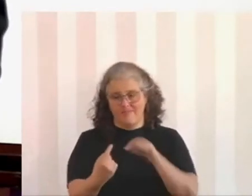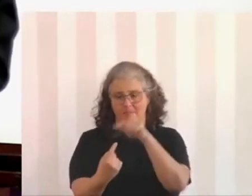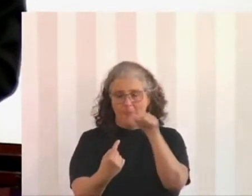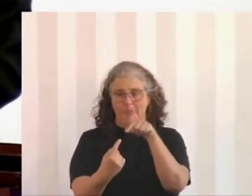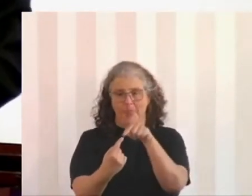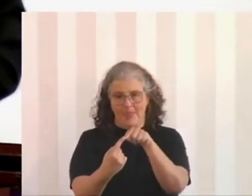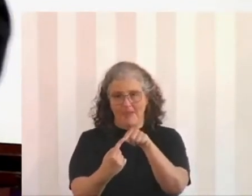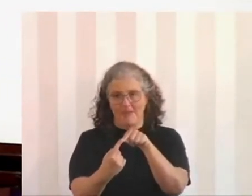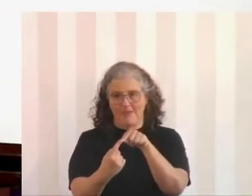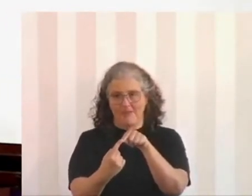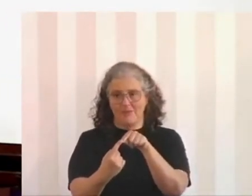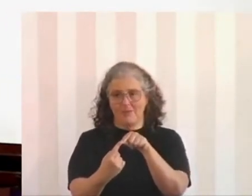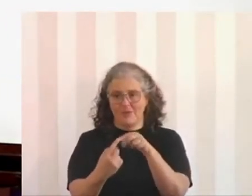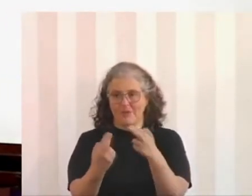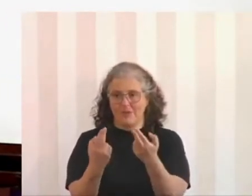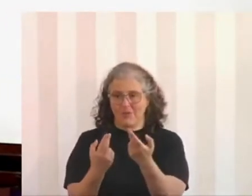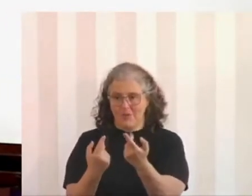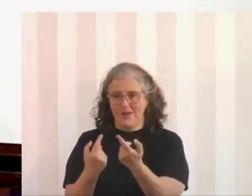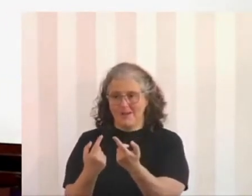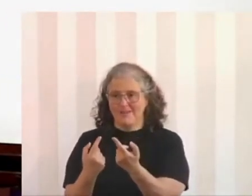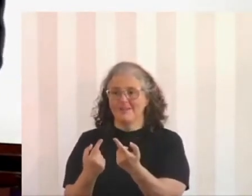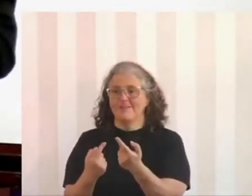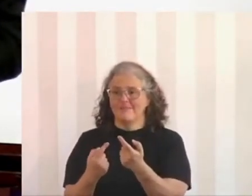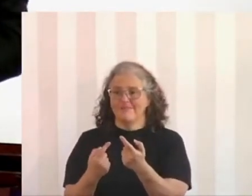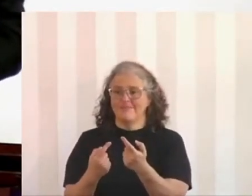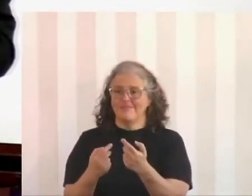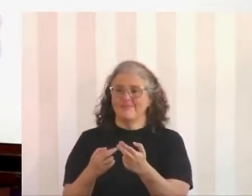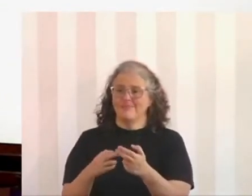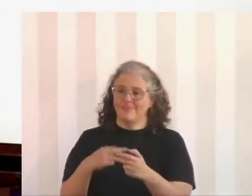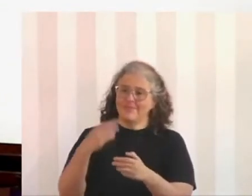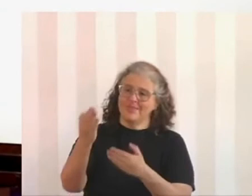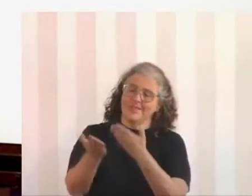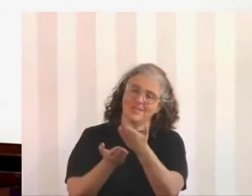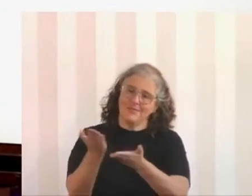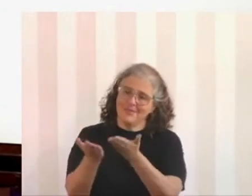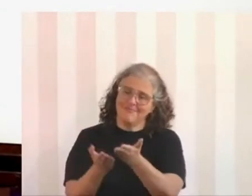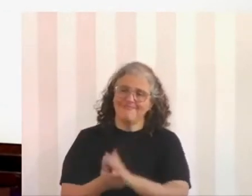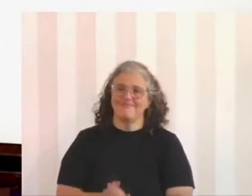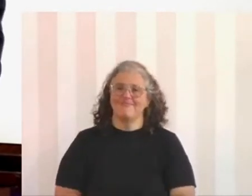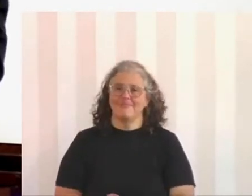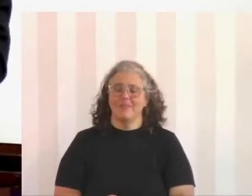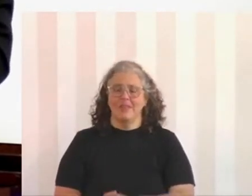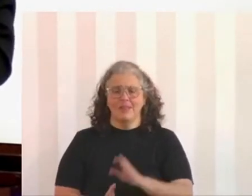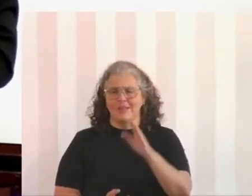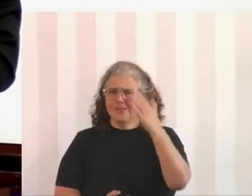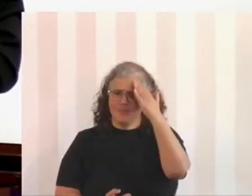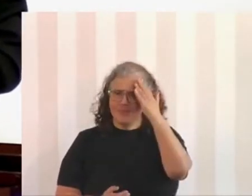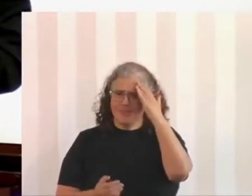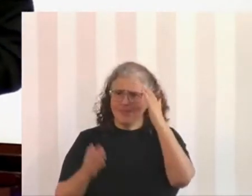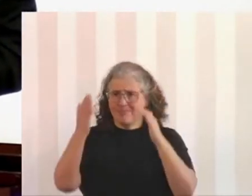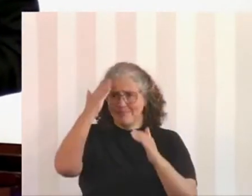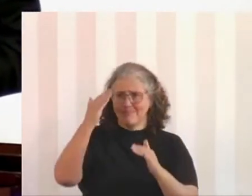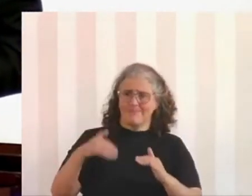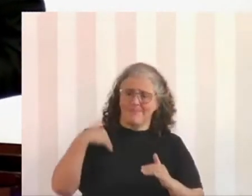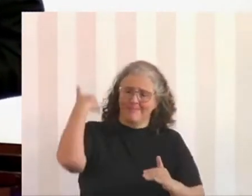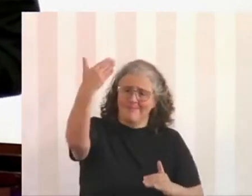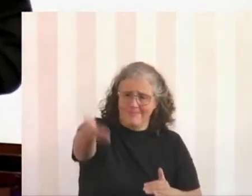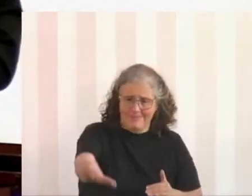servir, mas eu tenho que ir mais além, meus irmãos. Nós somos, veja como nós somos muito orgulhosos e egoístas.